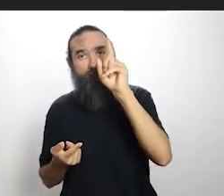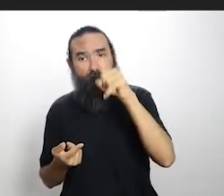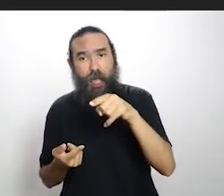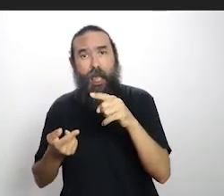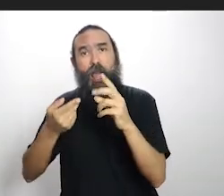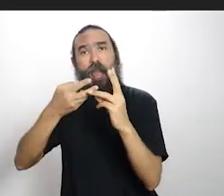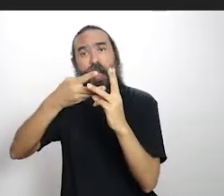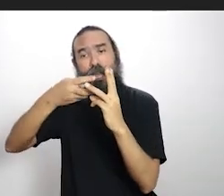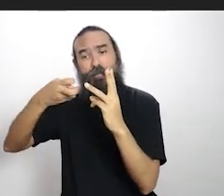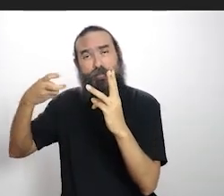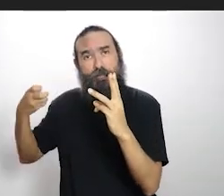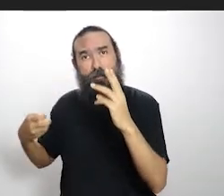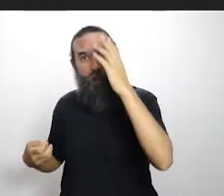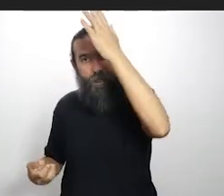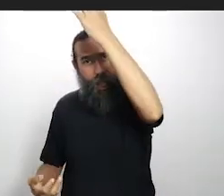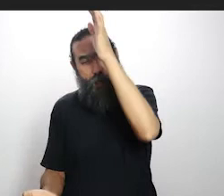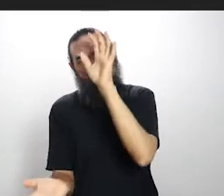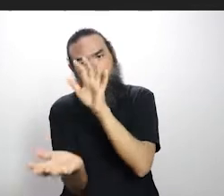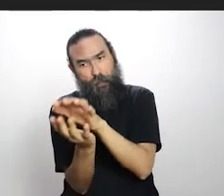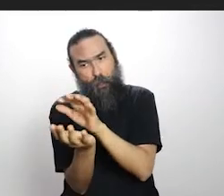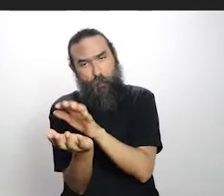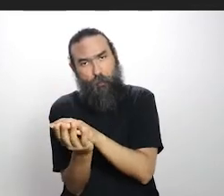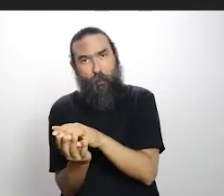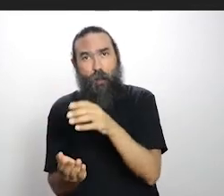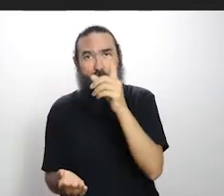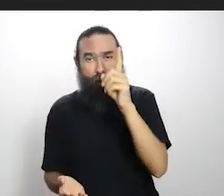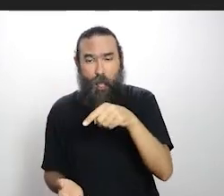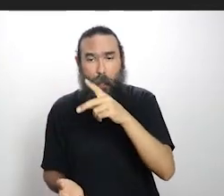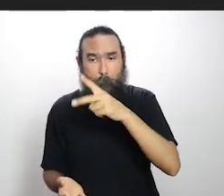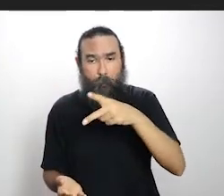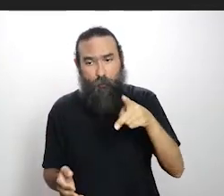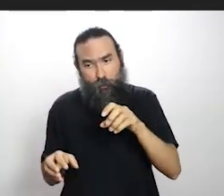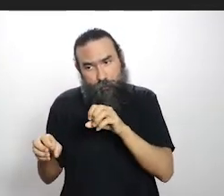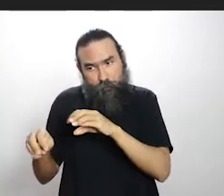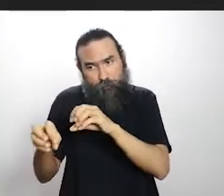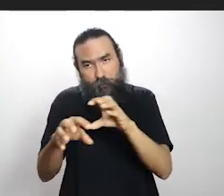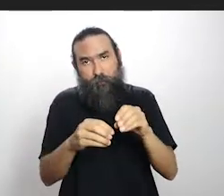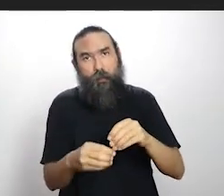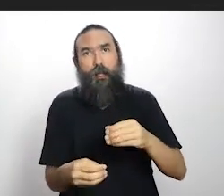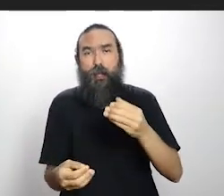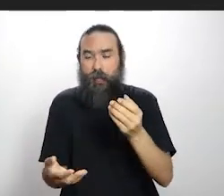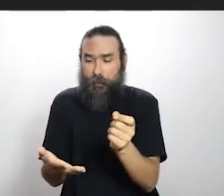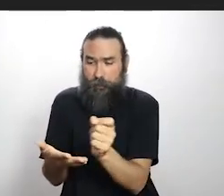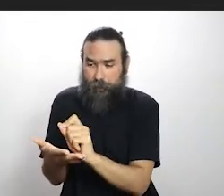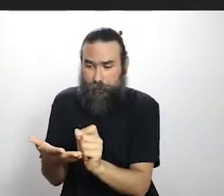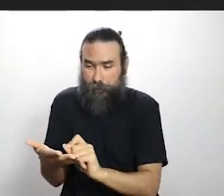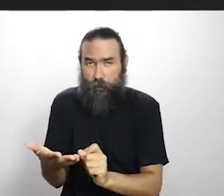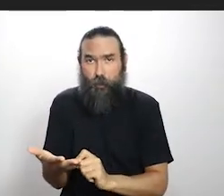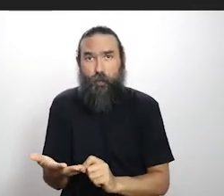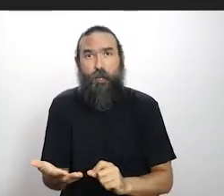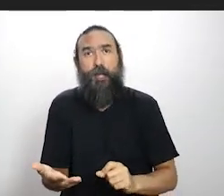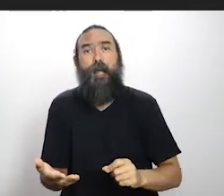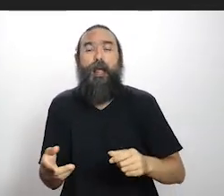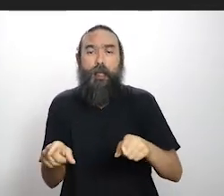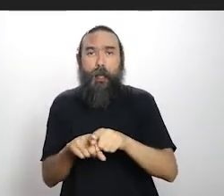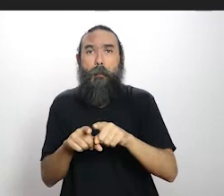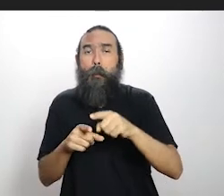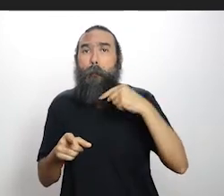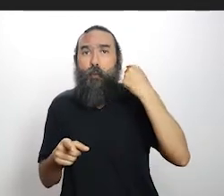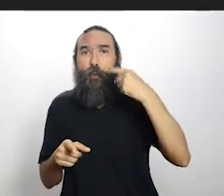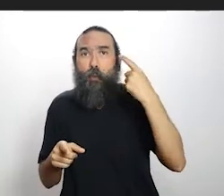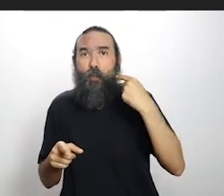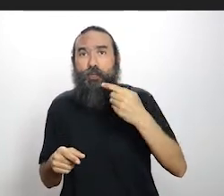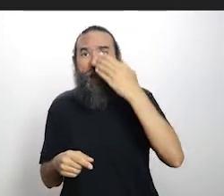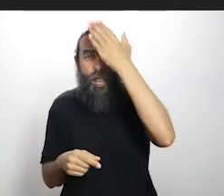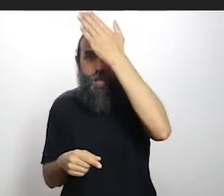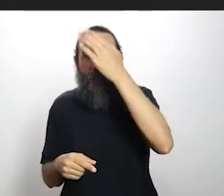Pernambuco, ela é educadora, escritora e co-deputada do PSOL pelo Estado de São Paulo. Nós temos também